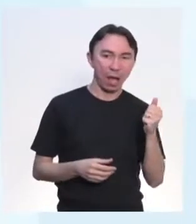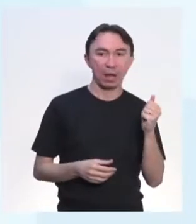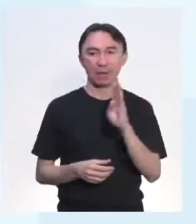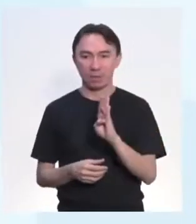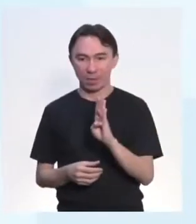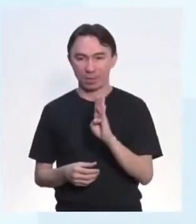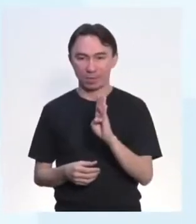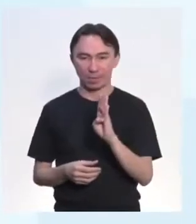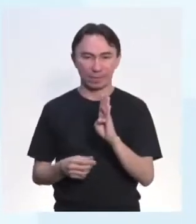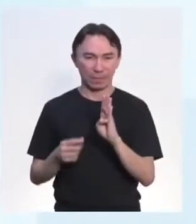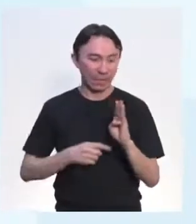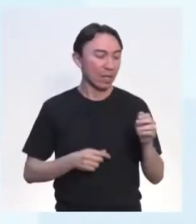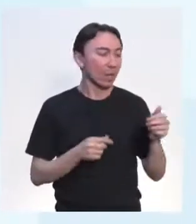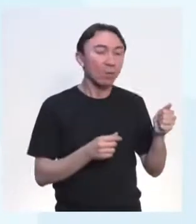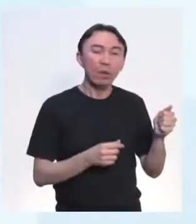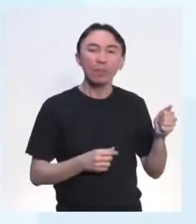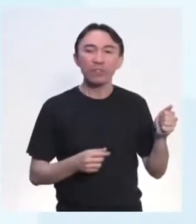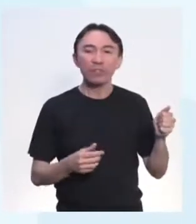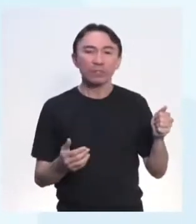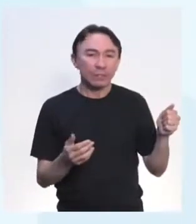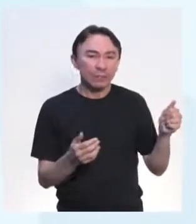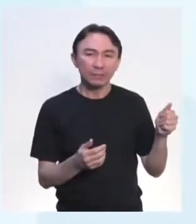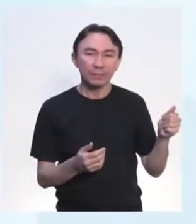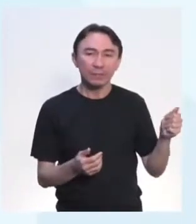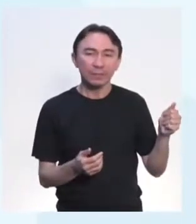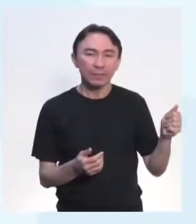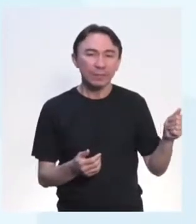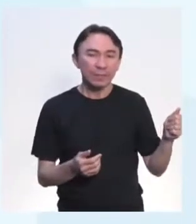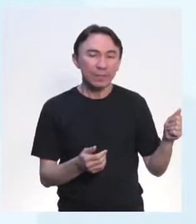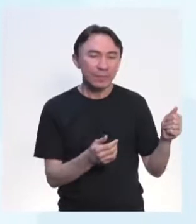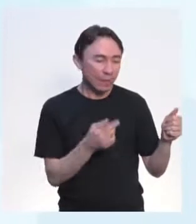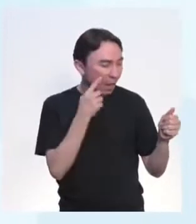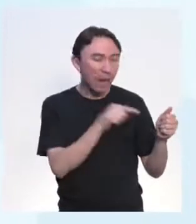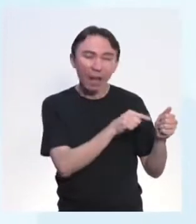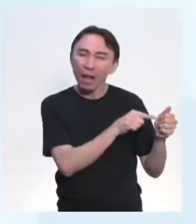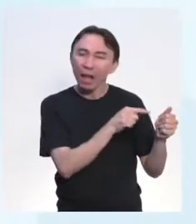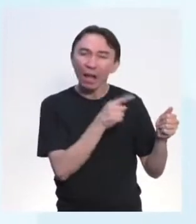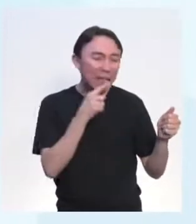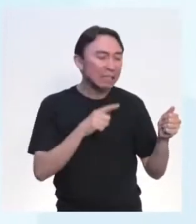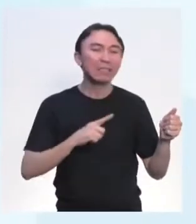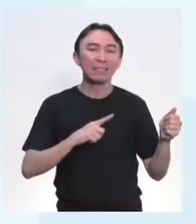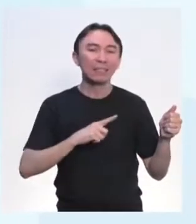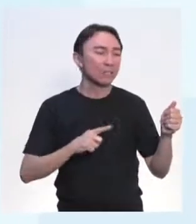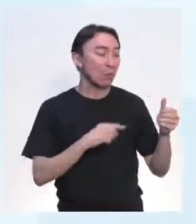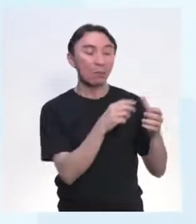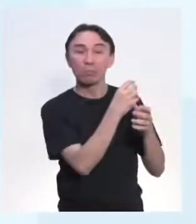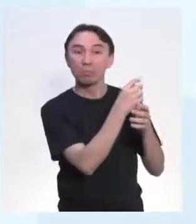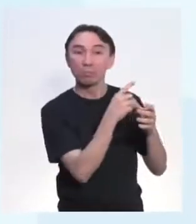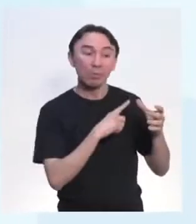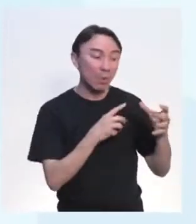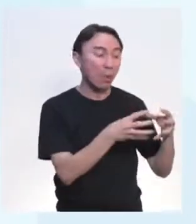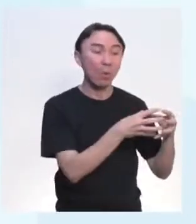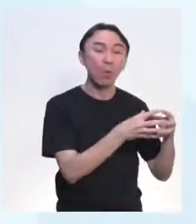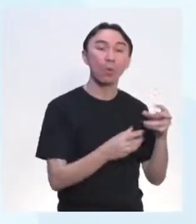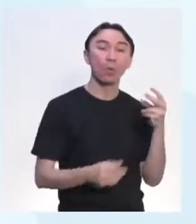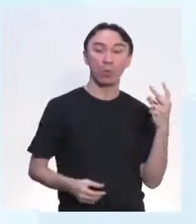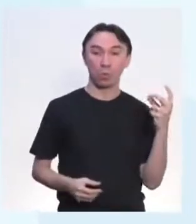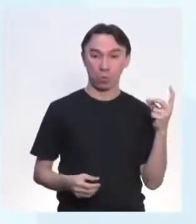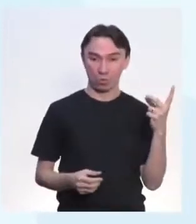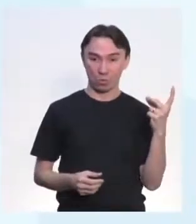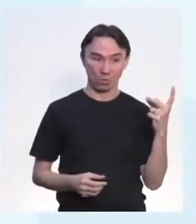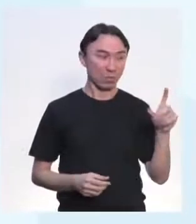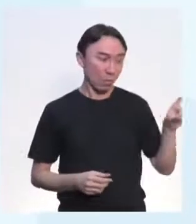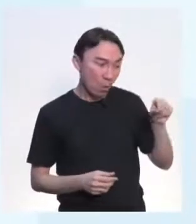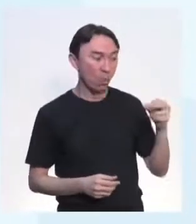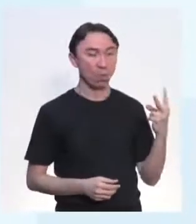Da equipe A, que tem 12 atletas, serão selecionados 2. Da equipe